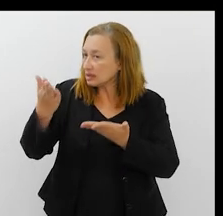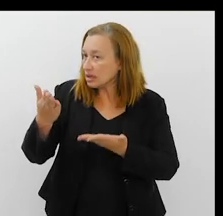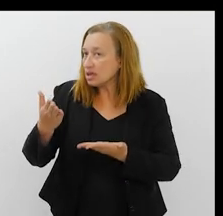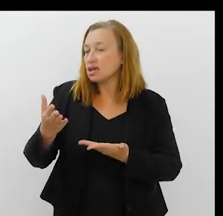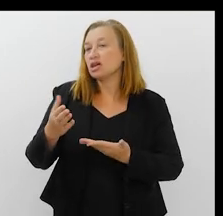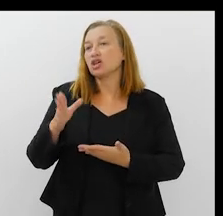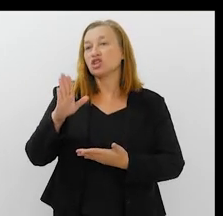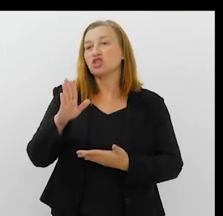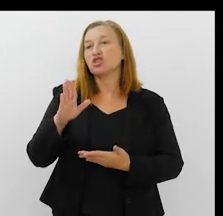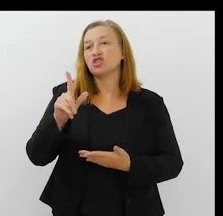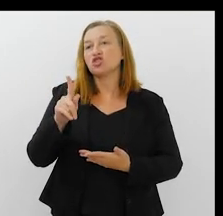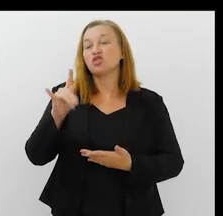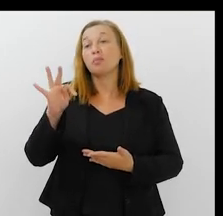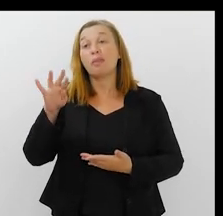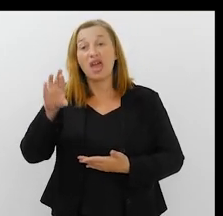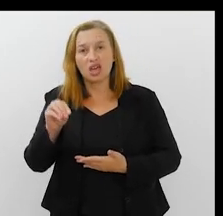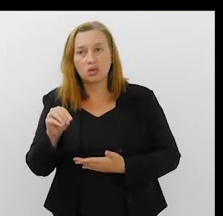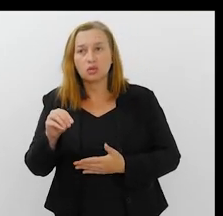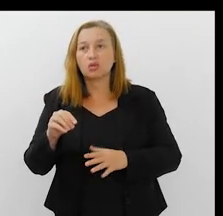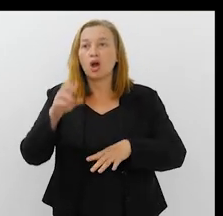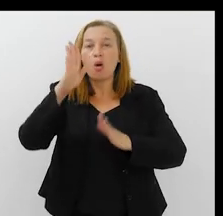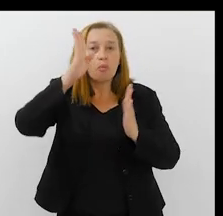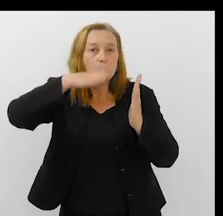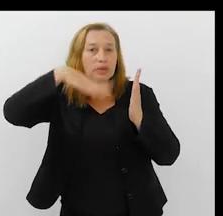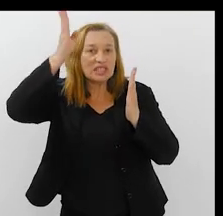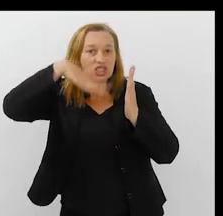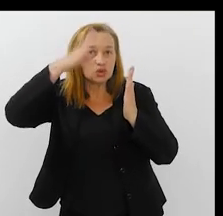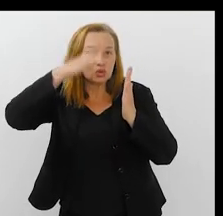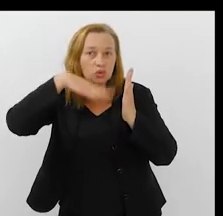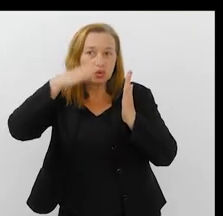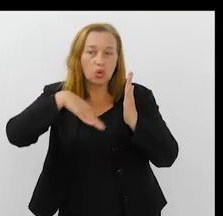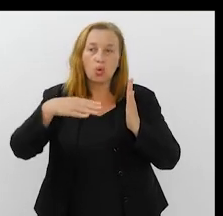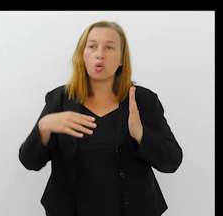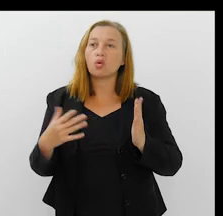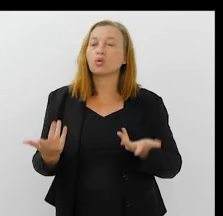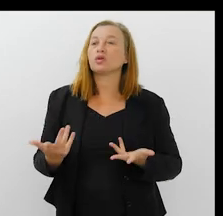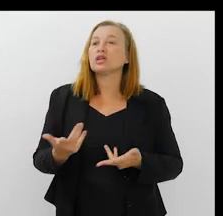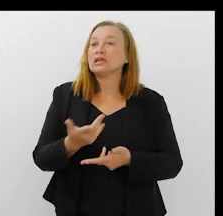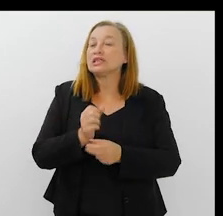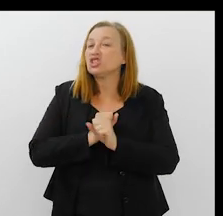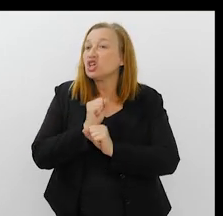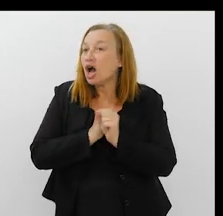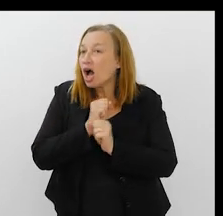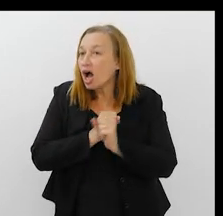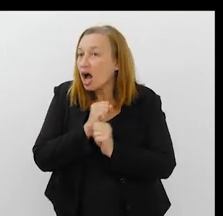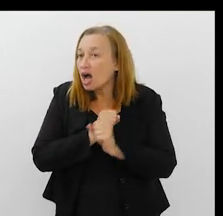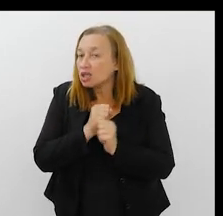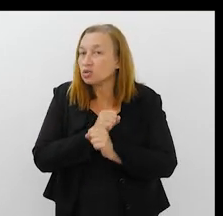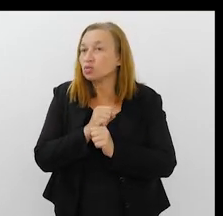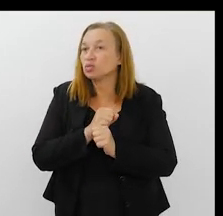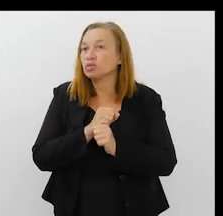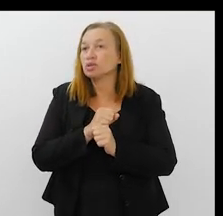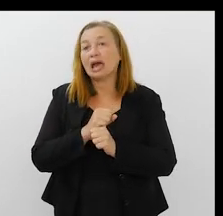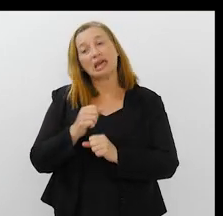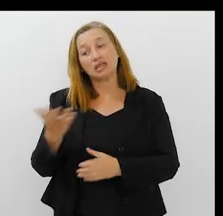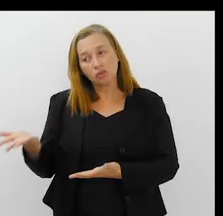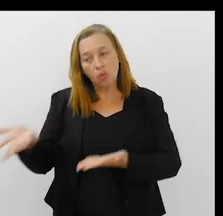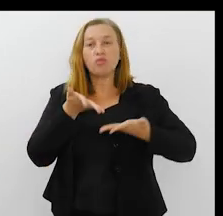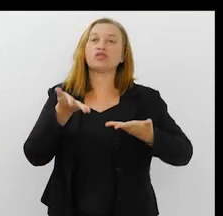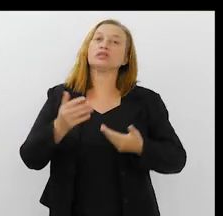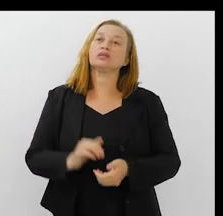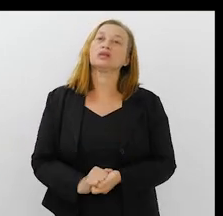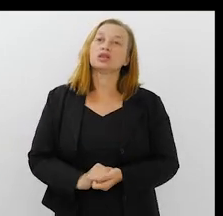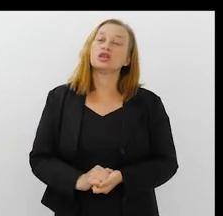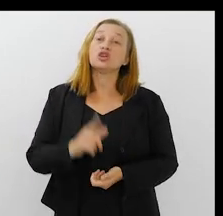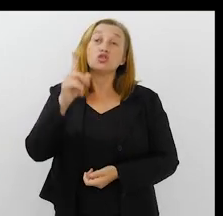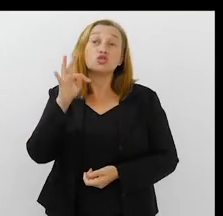Gilberto. Aí quando eu falei, ele é o pintor da dupla, Renato e Márcia, ele é o pintor de muitos anos. Aí o presidente, pô, então chama